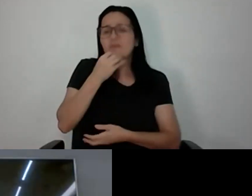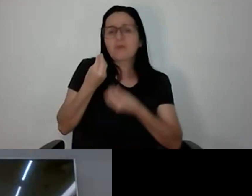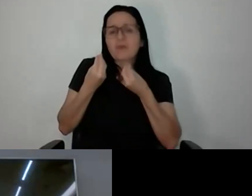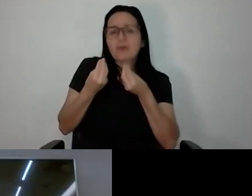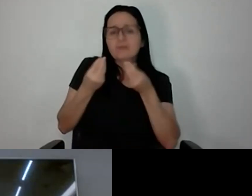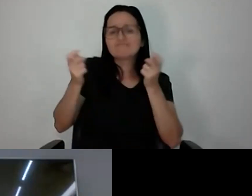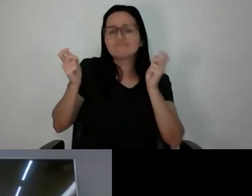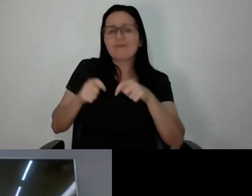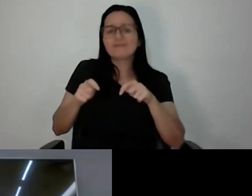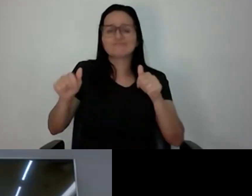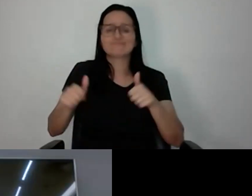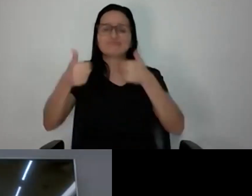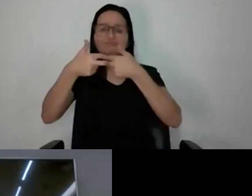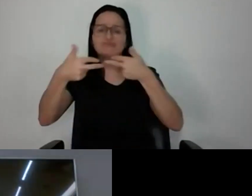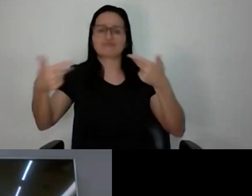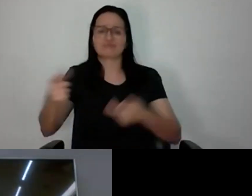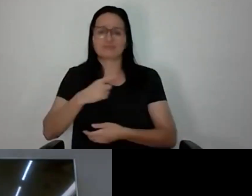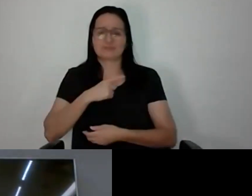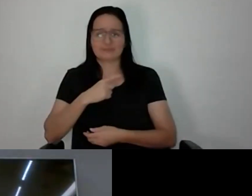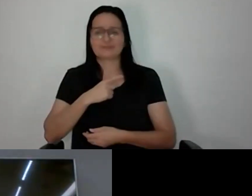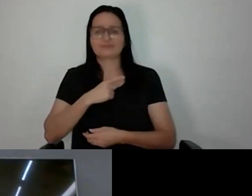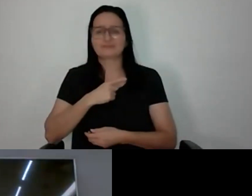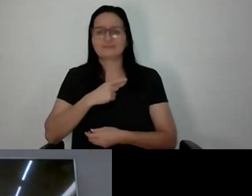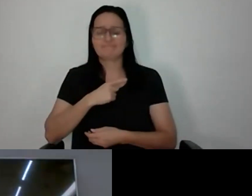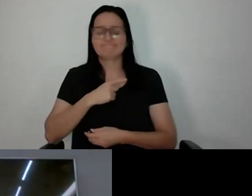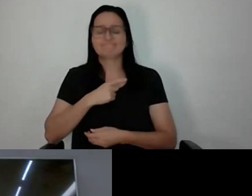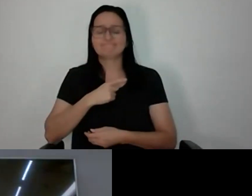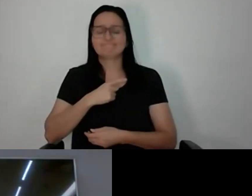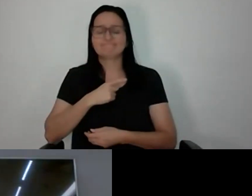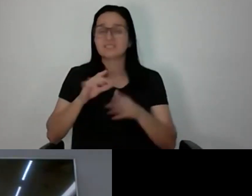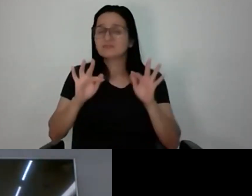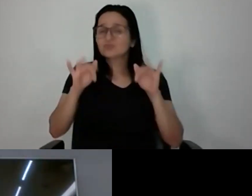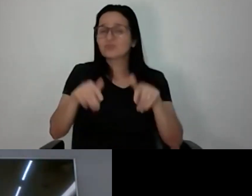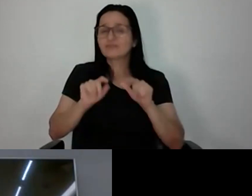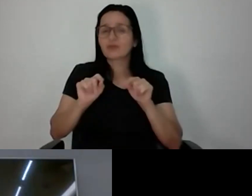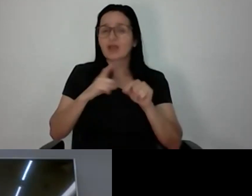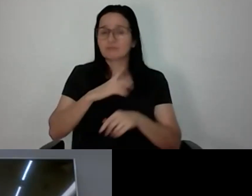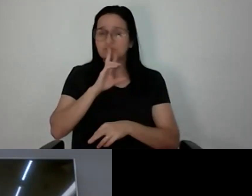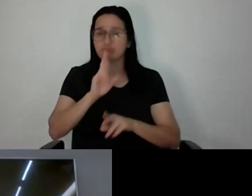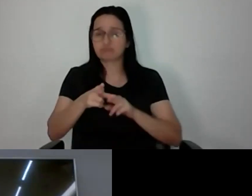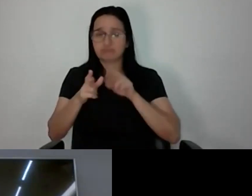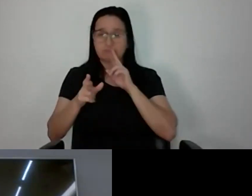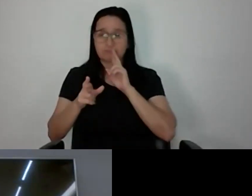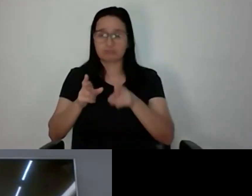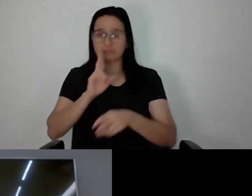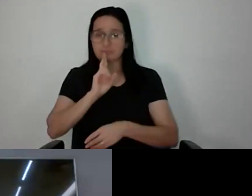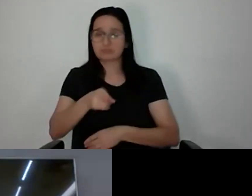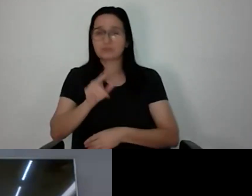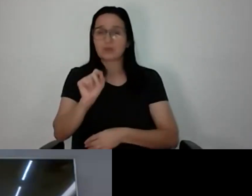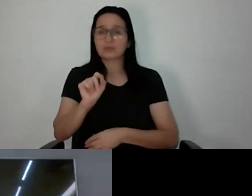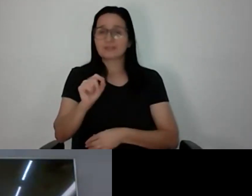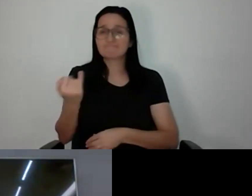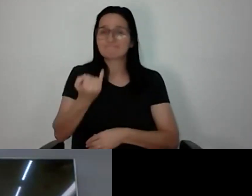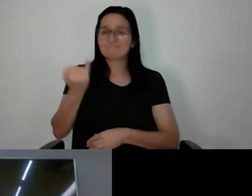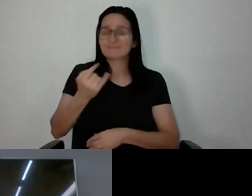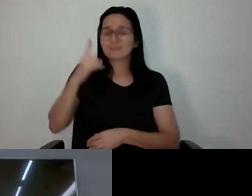esse negócio. Então, no fim, essas respostas, elas são bastante complexas. A gente deve